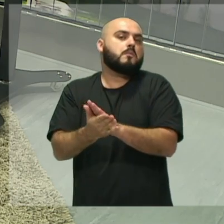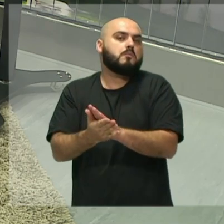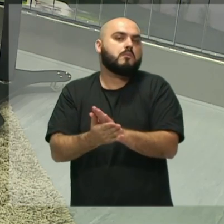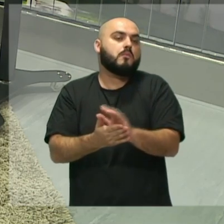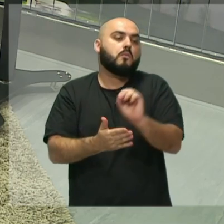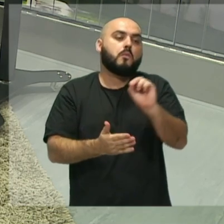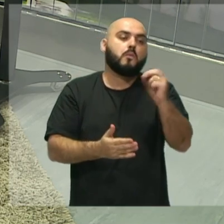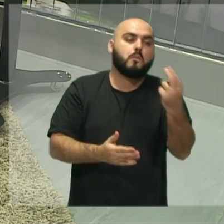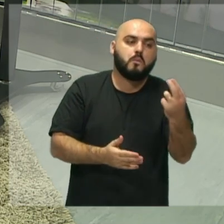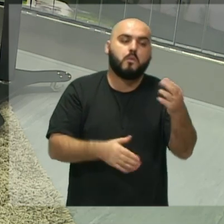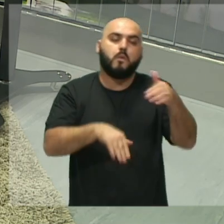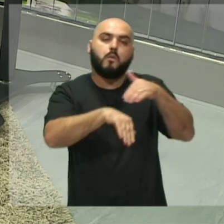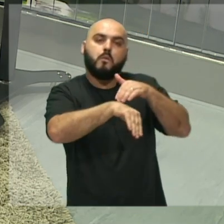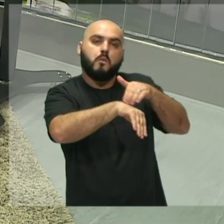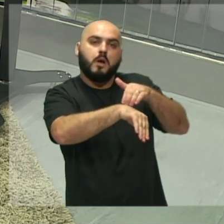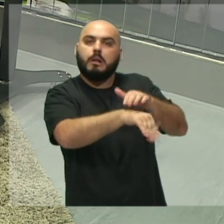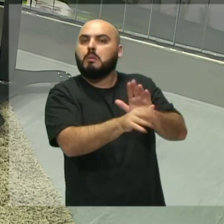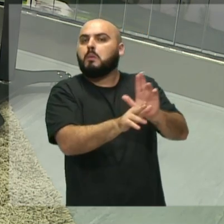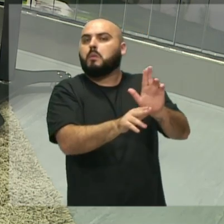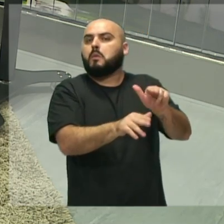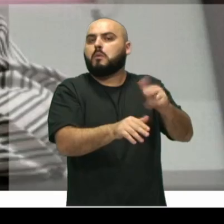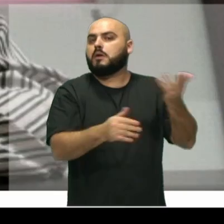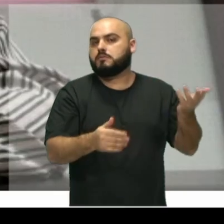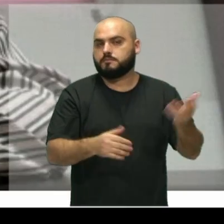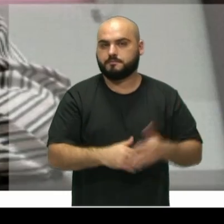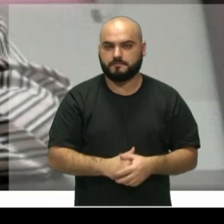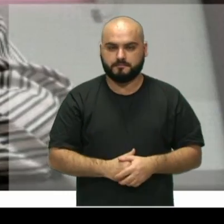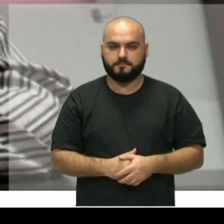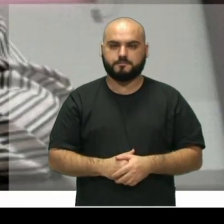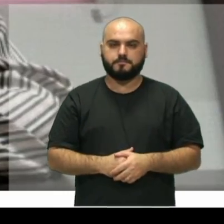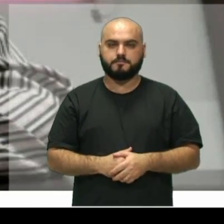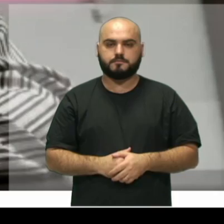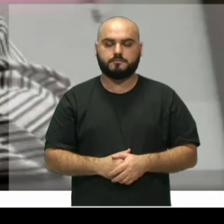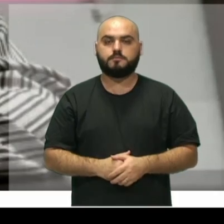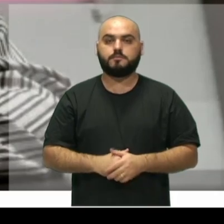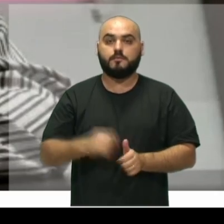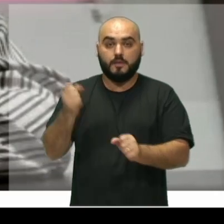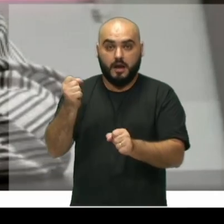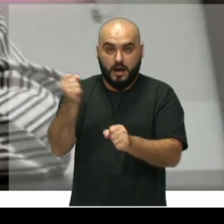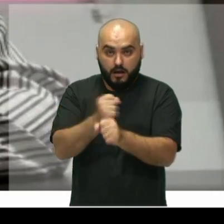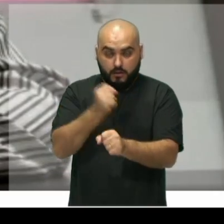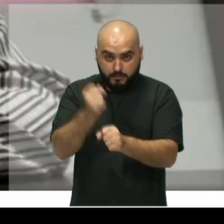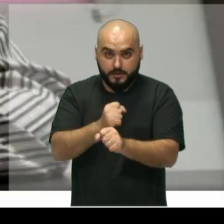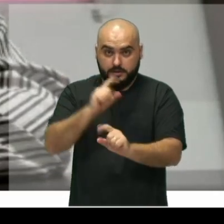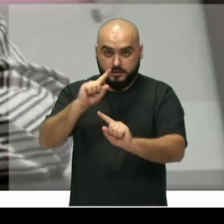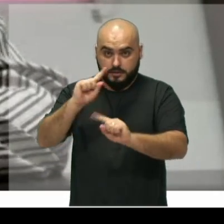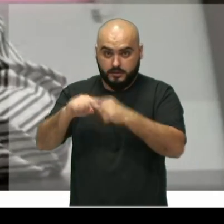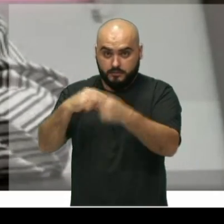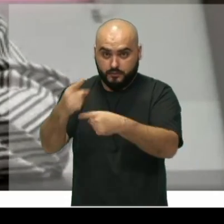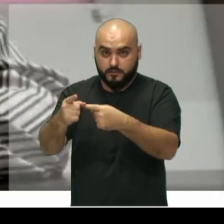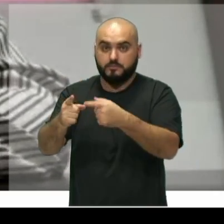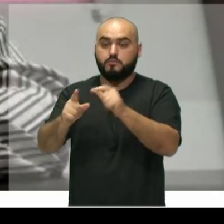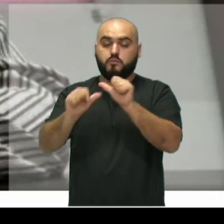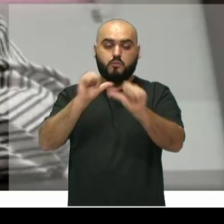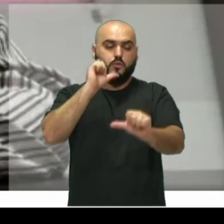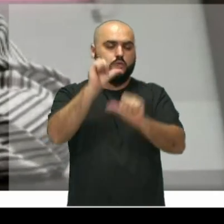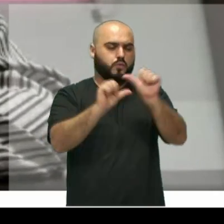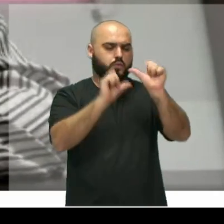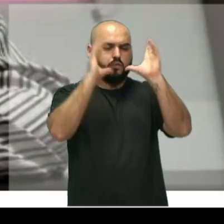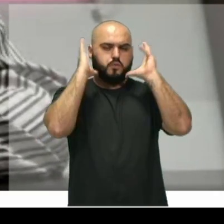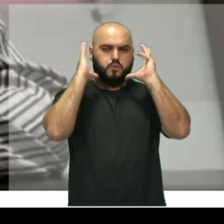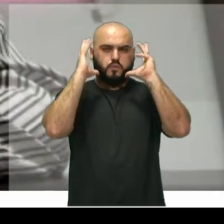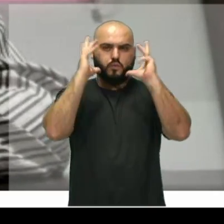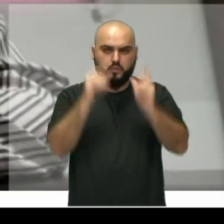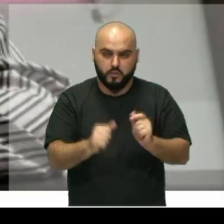para talvez compreender o que eles estavam falando. Na sequência, essa obra foi totalmente remodelada, ela